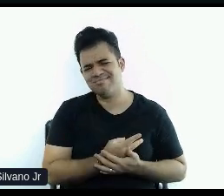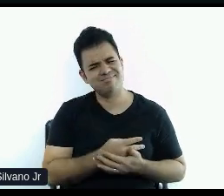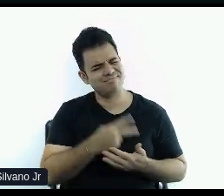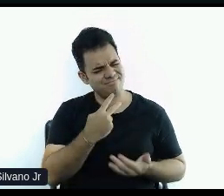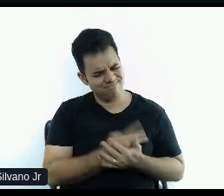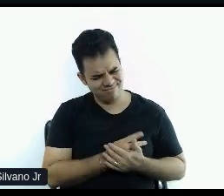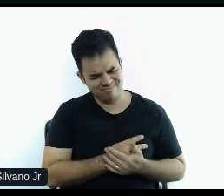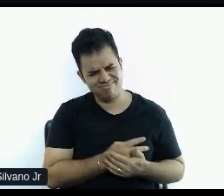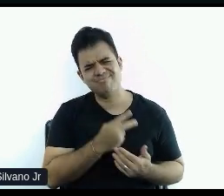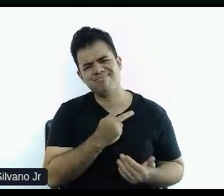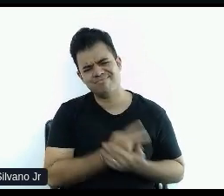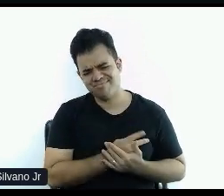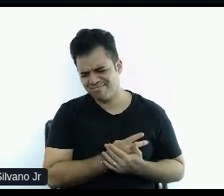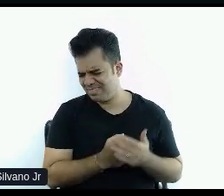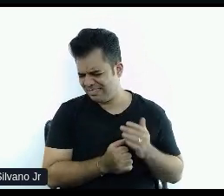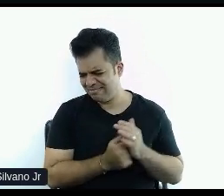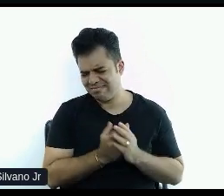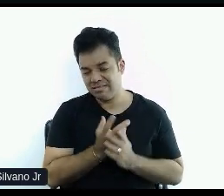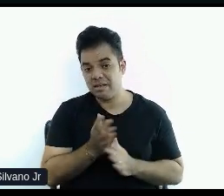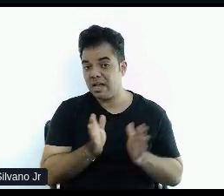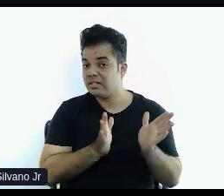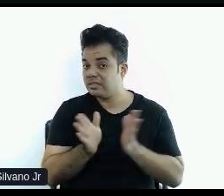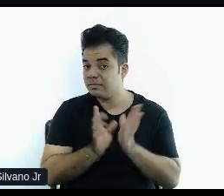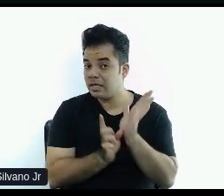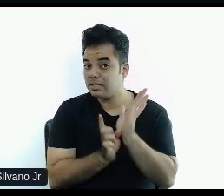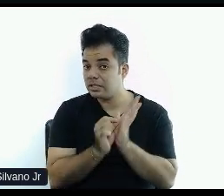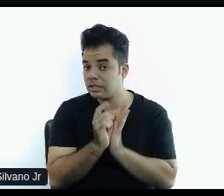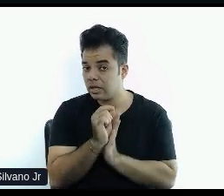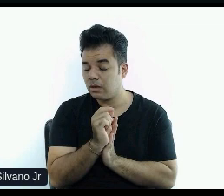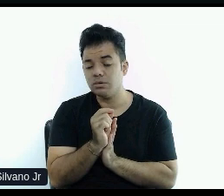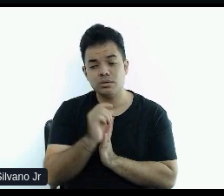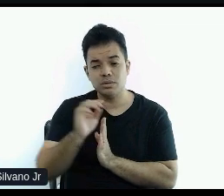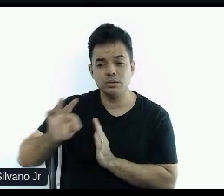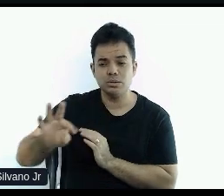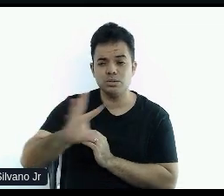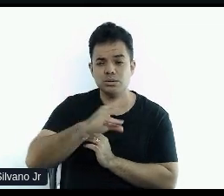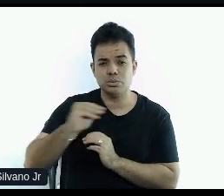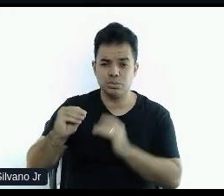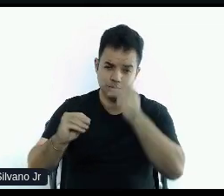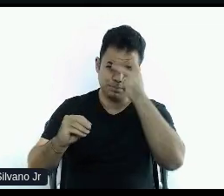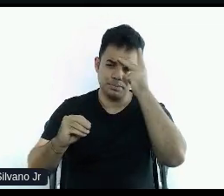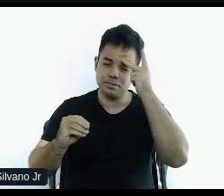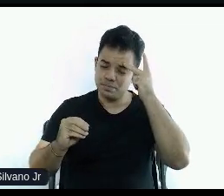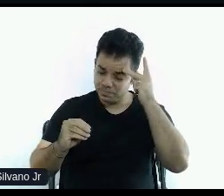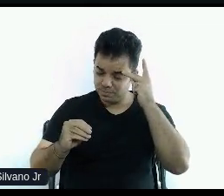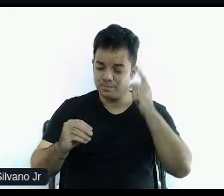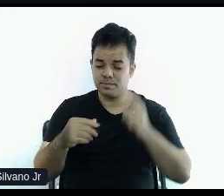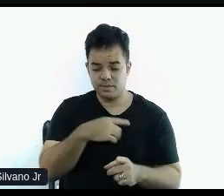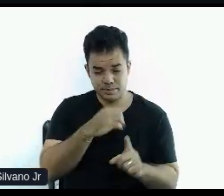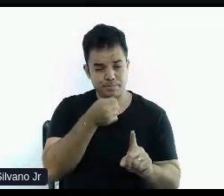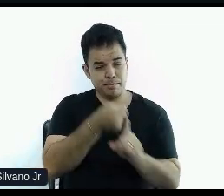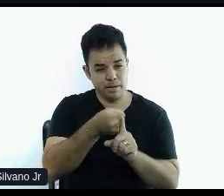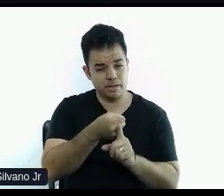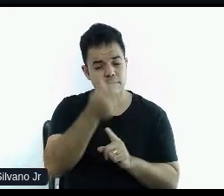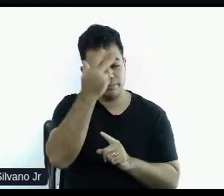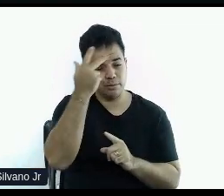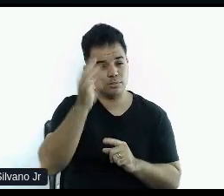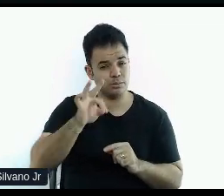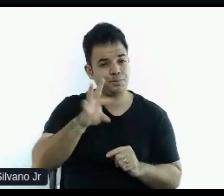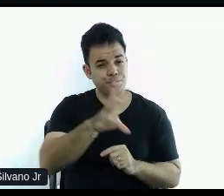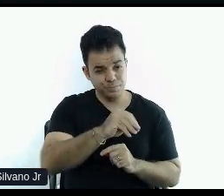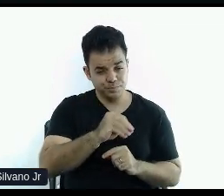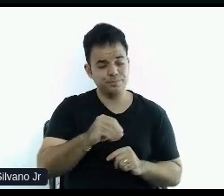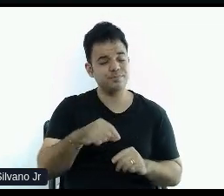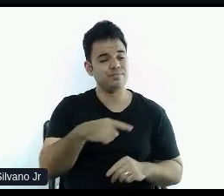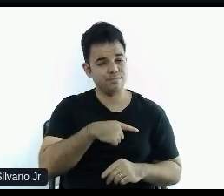costuma dizer muito que a acessibilidade digital é para todas as pessoas, afeta todas as pessoas. Porque a gente acaba perdendo até